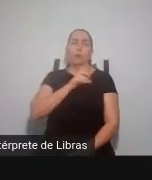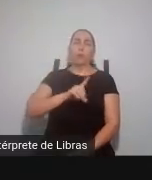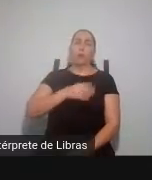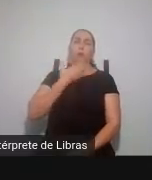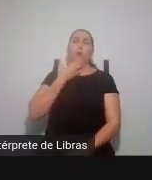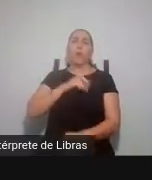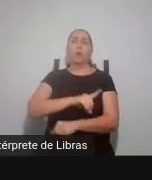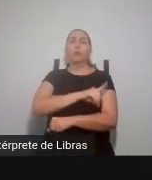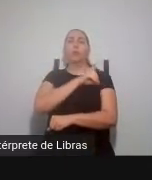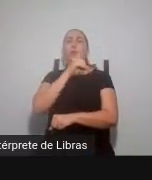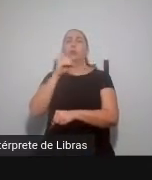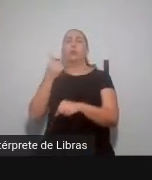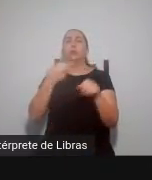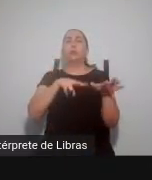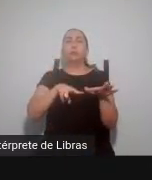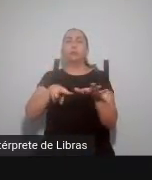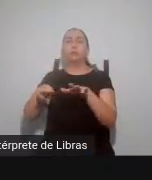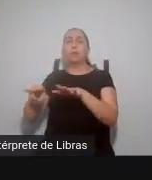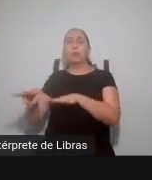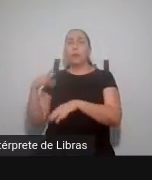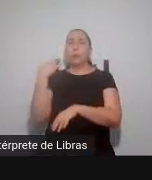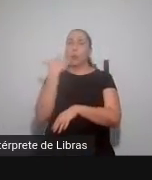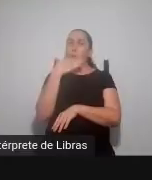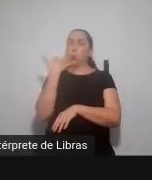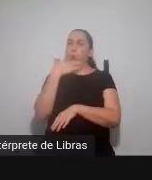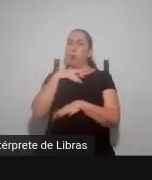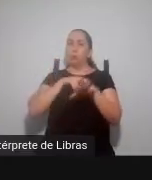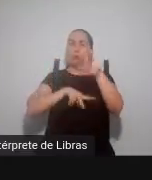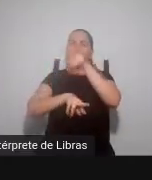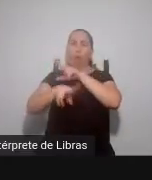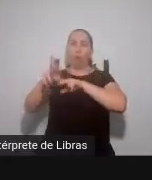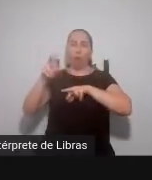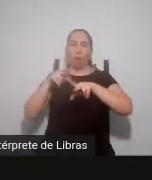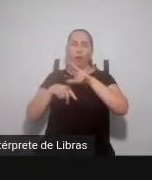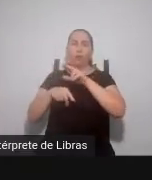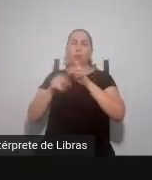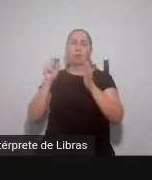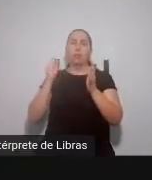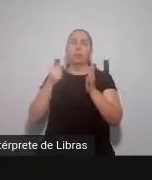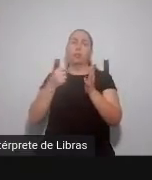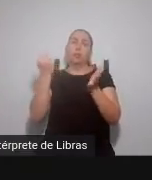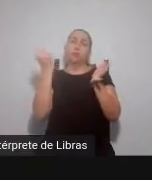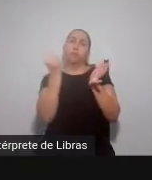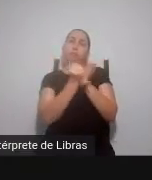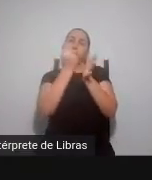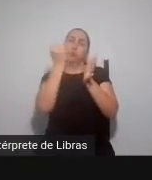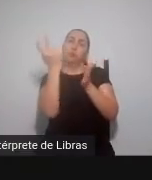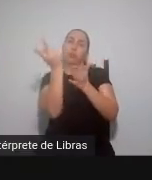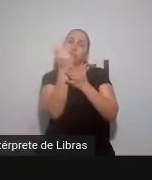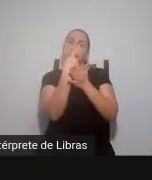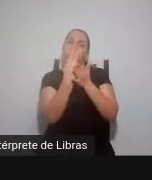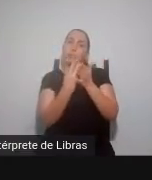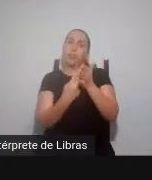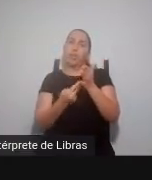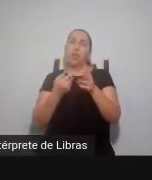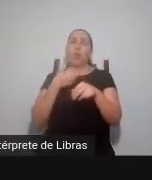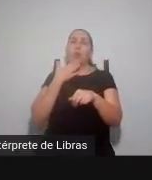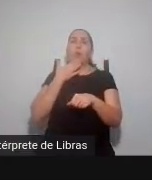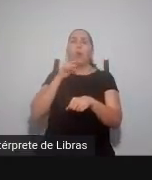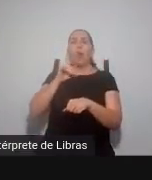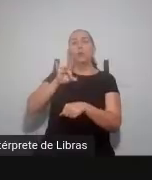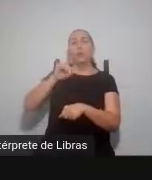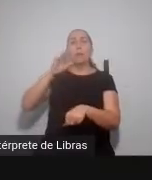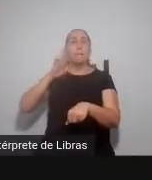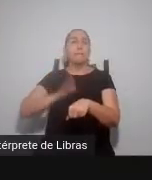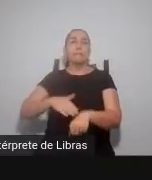de outro, fazer marcações, desenhos em datas importantes para a família, aniversário ou